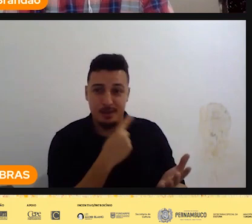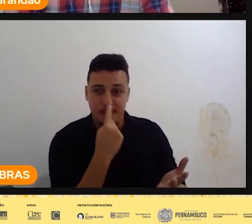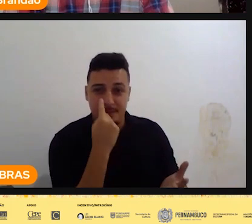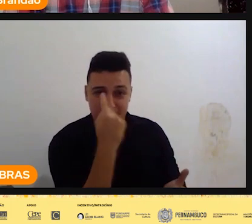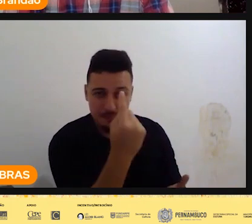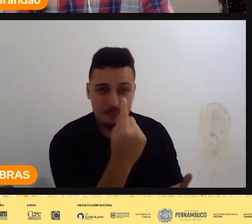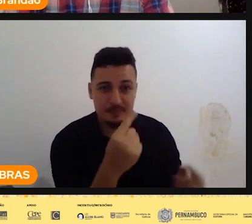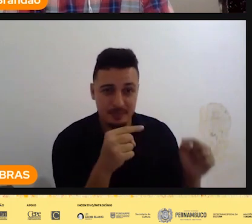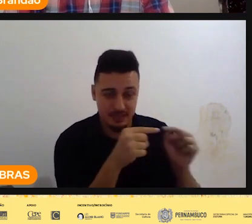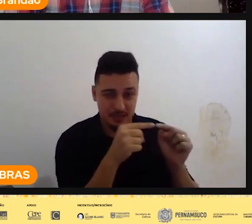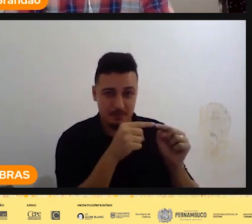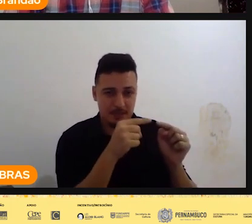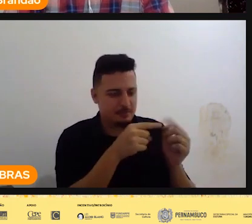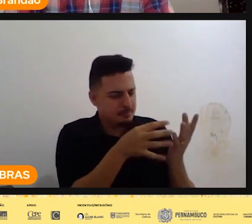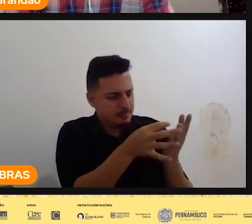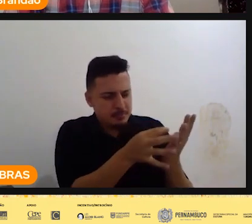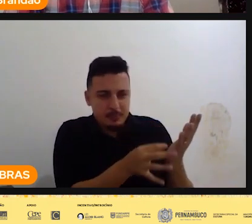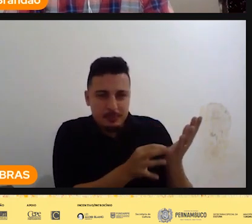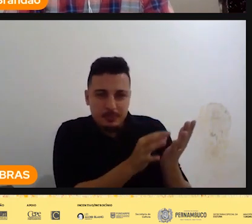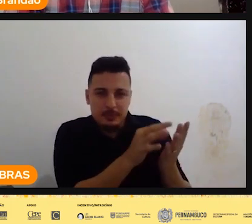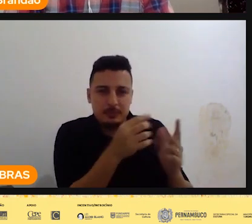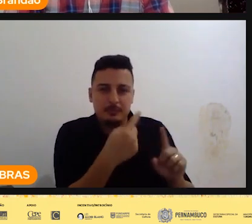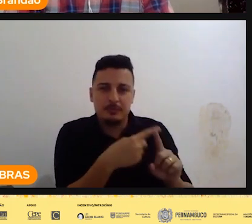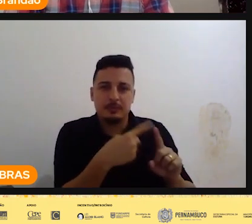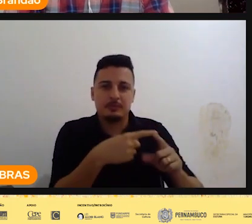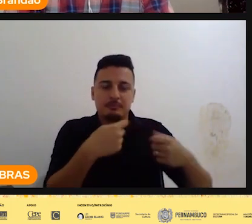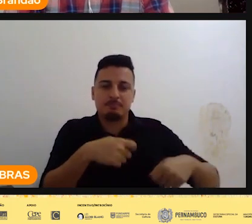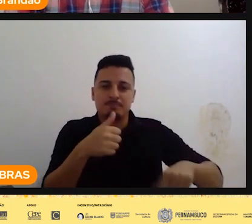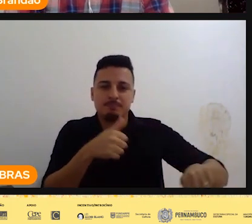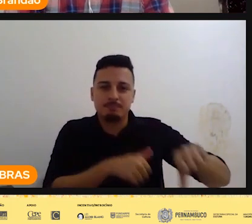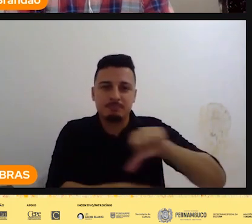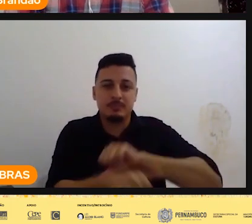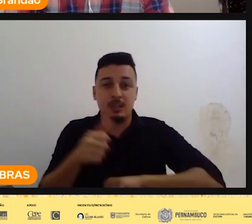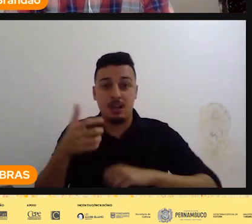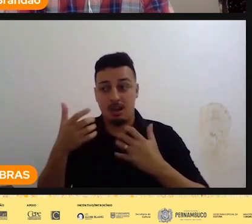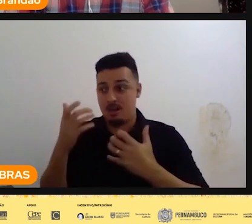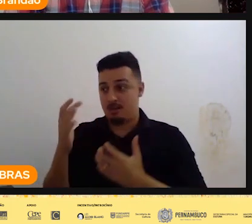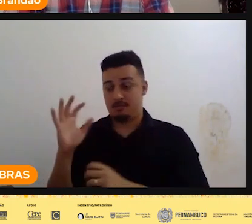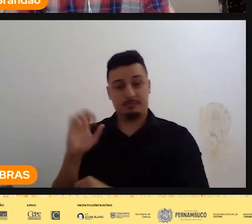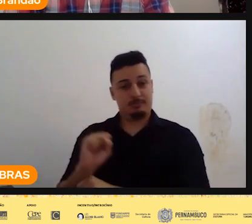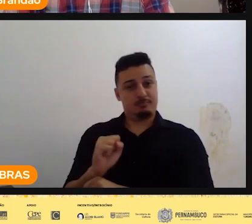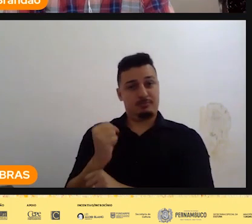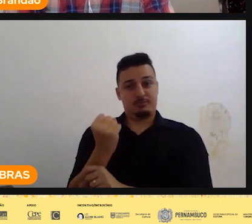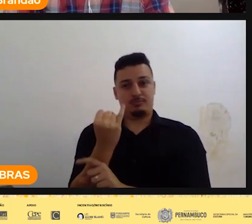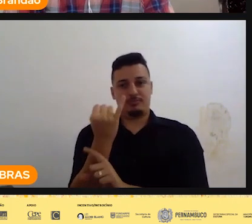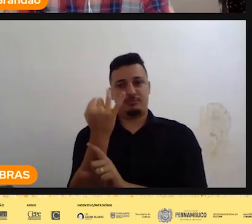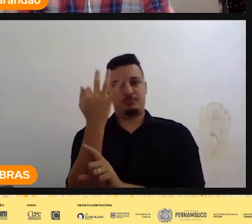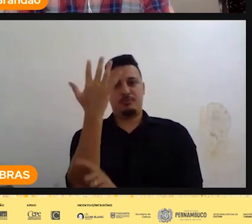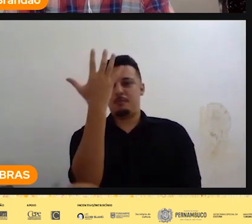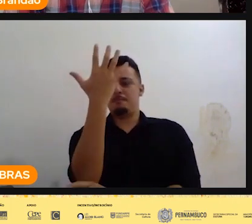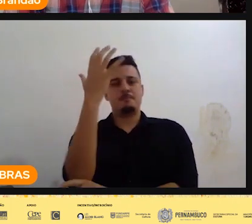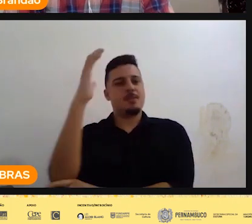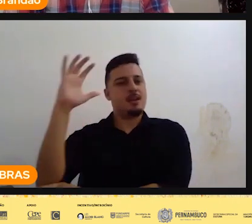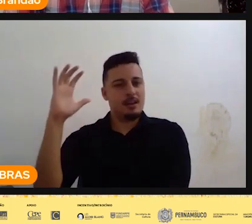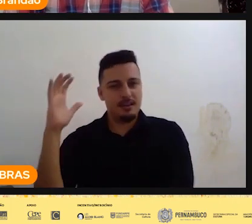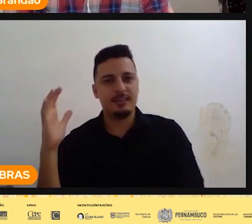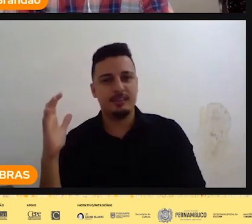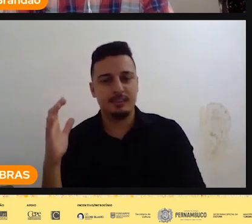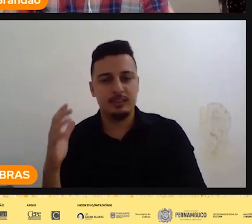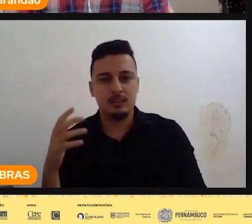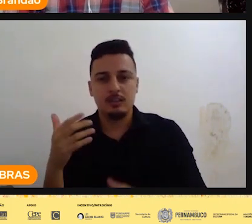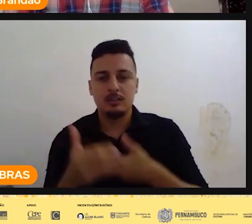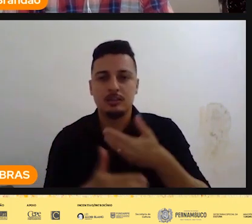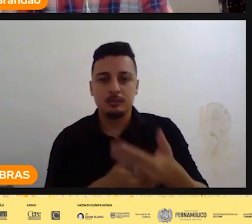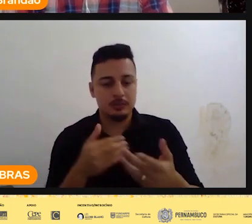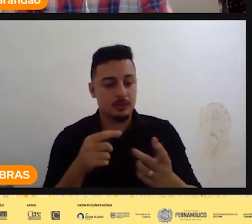uma sementinha, cujo processo natural é se tornar um pé de mamão. E ela, quando ela tá fora do